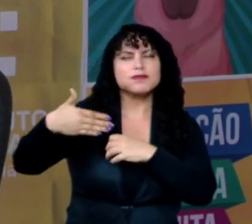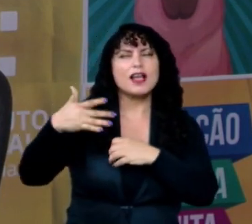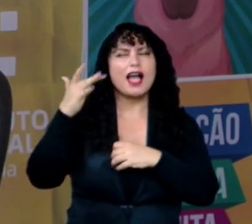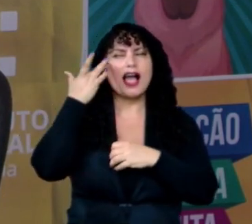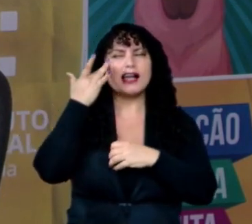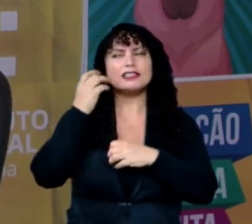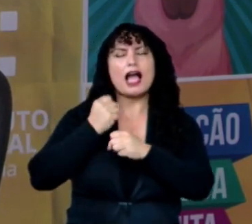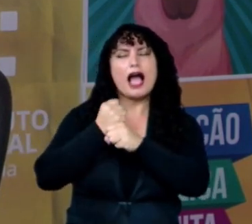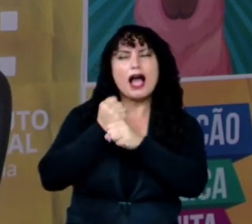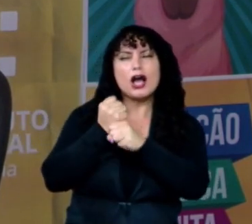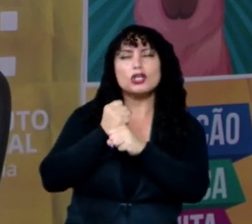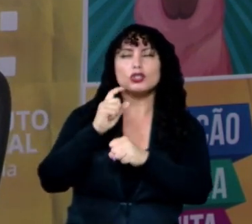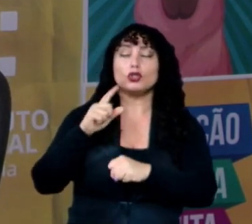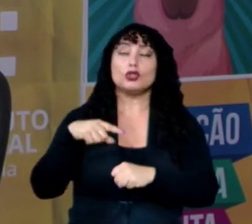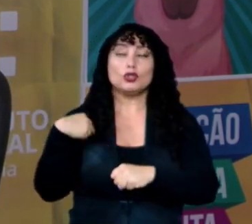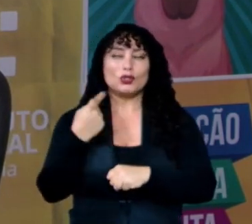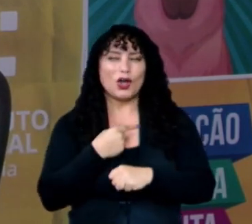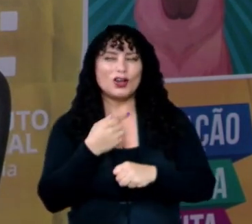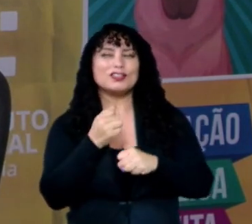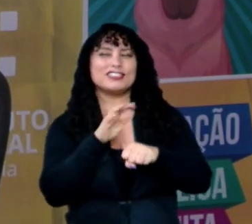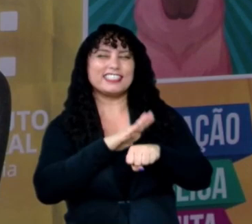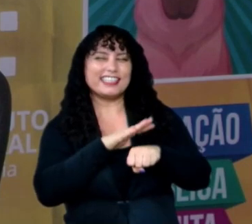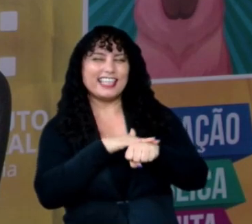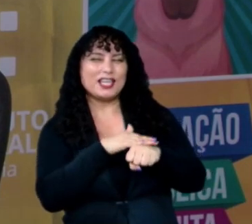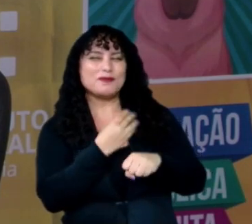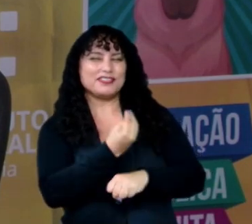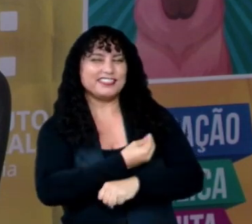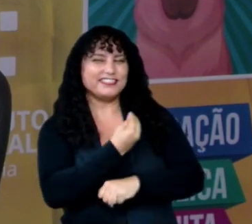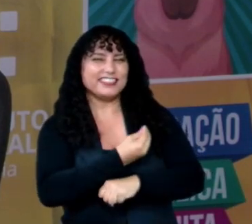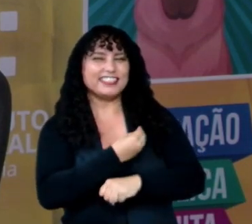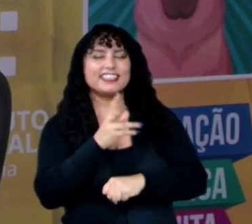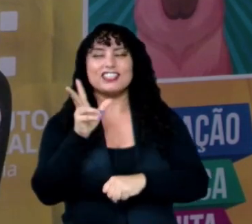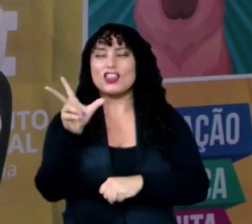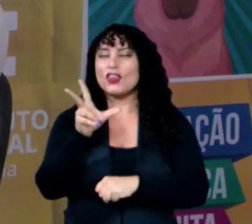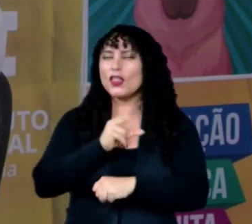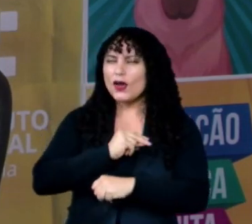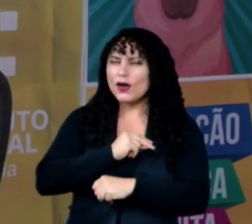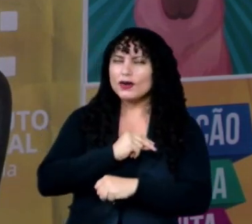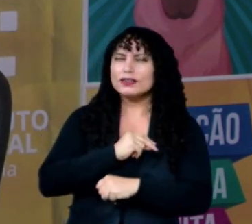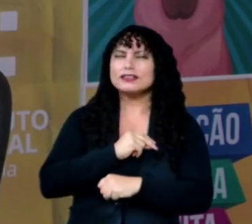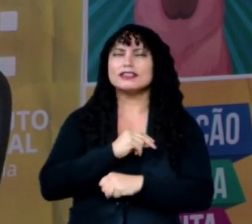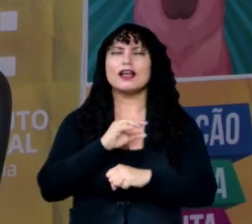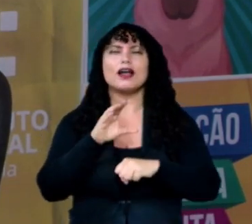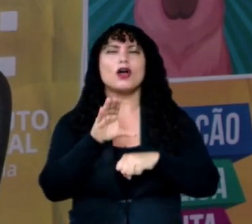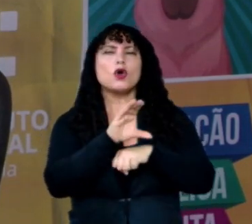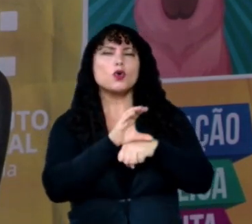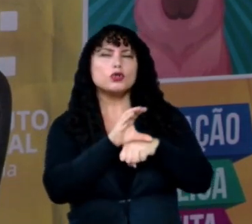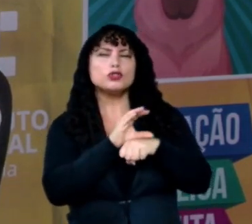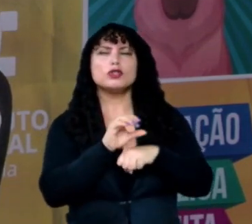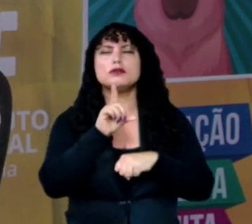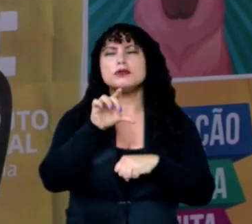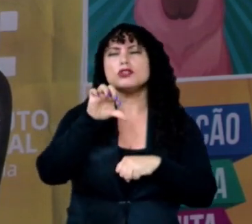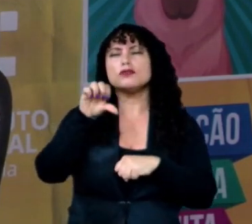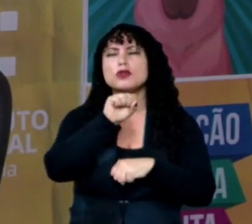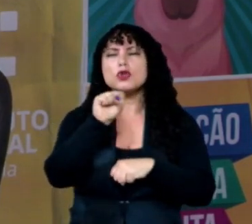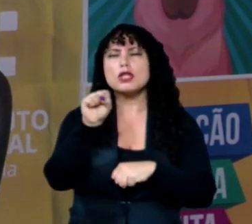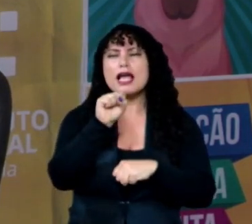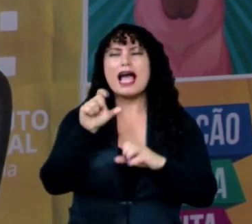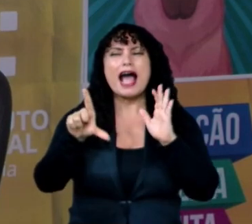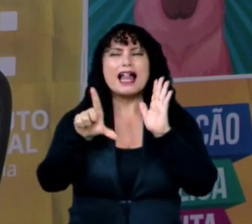acha muitos anos no nosso tempo de vida, né? Porque você fala, nossa, mas a Constituição de 88, a lei é